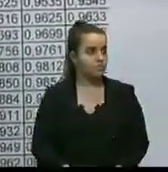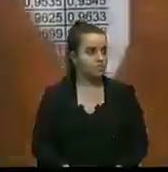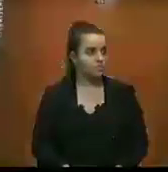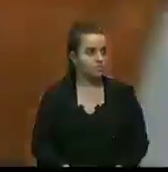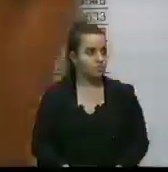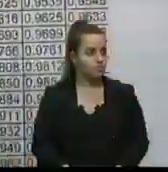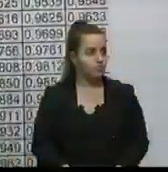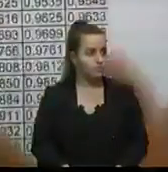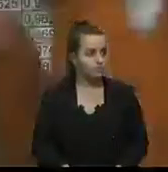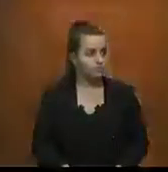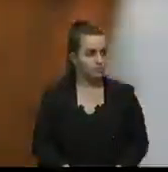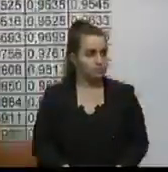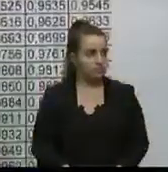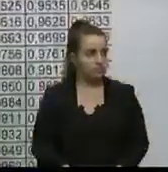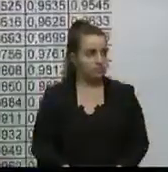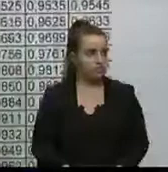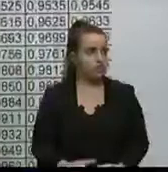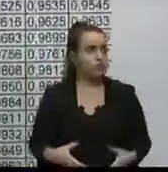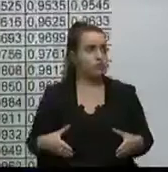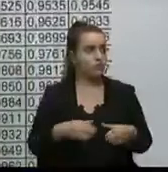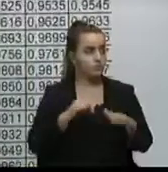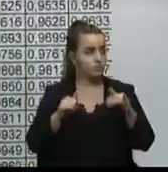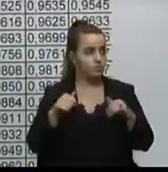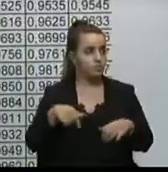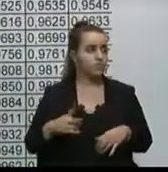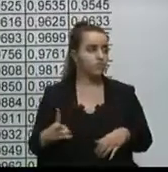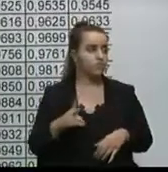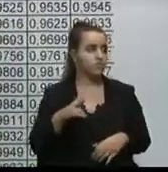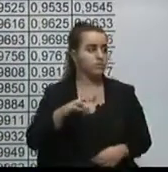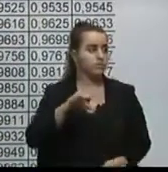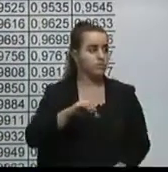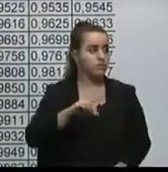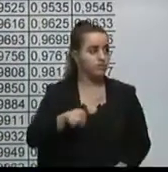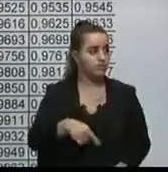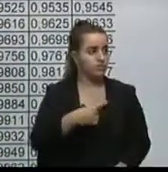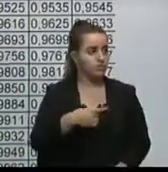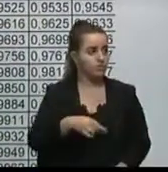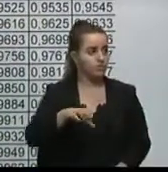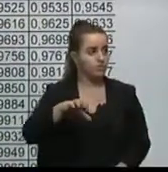localizar no centro, no conjunto de dados, esse valor